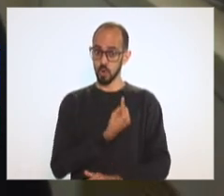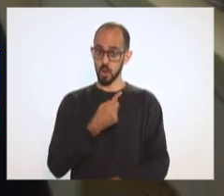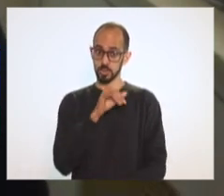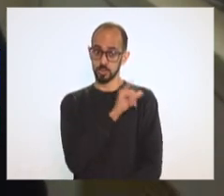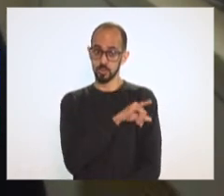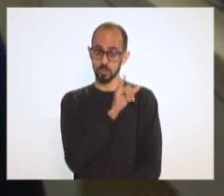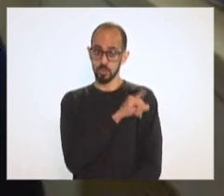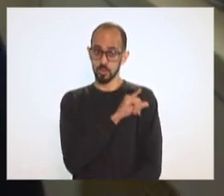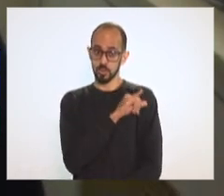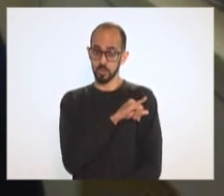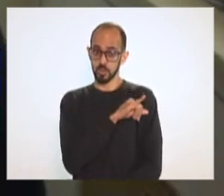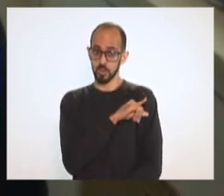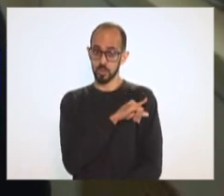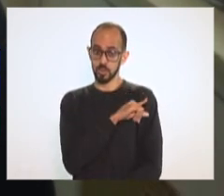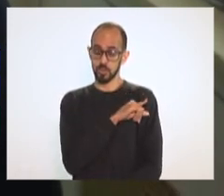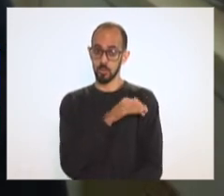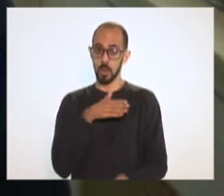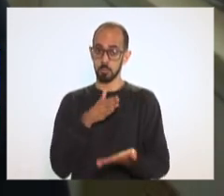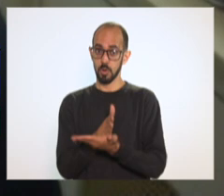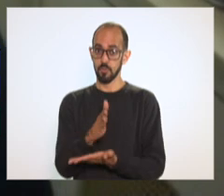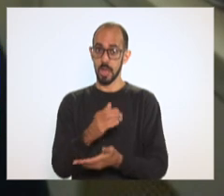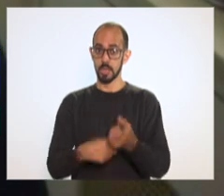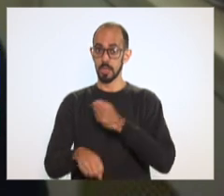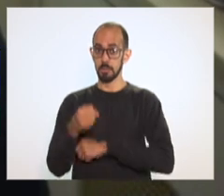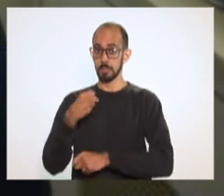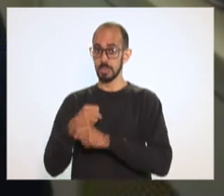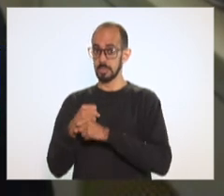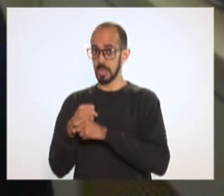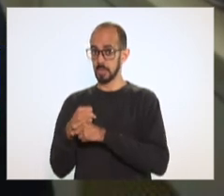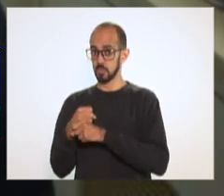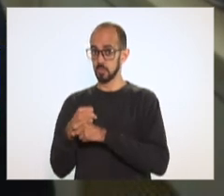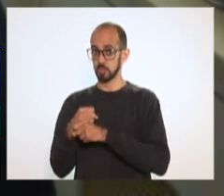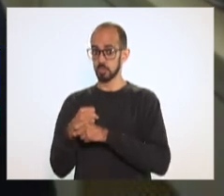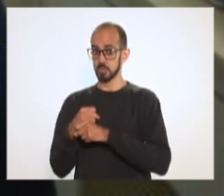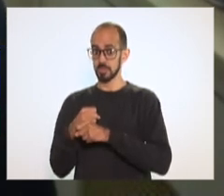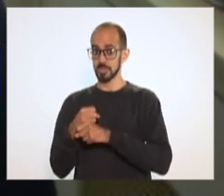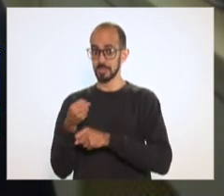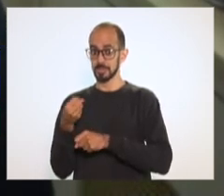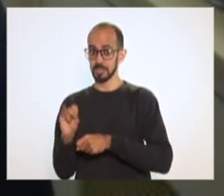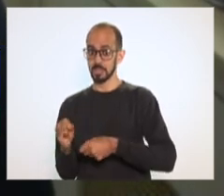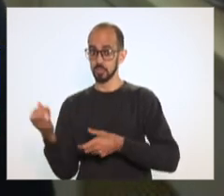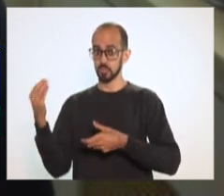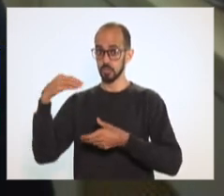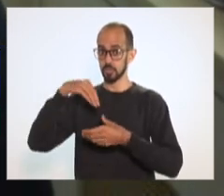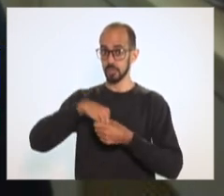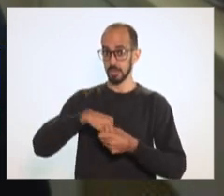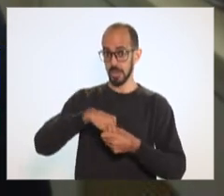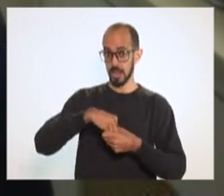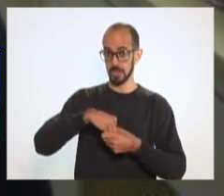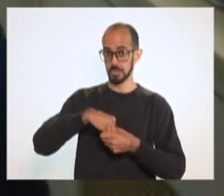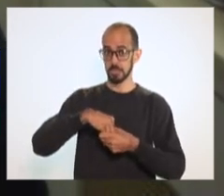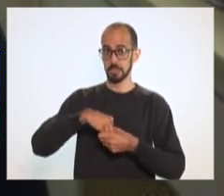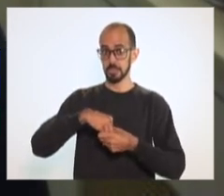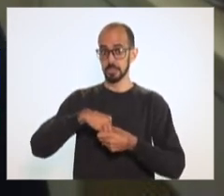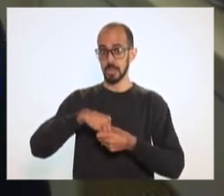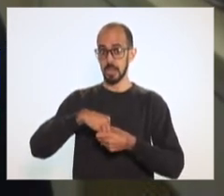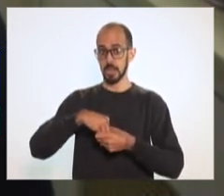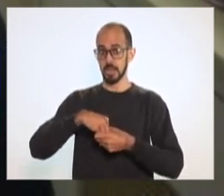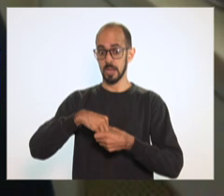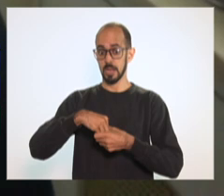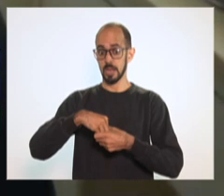da Assembleia, aprovada no ano passado, a gente internaliza ou, como o senhor botou,